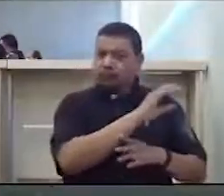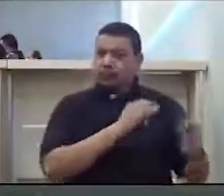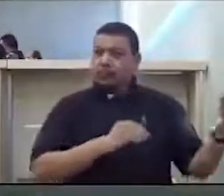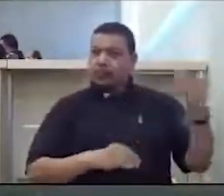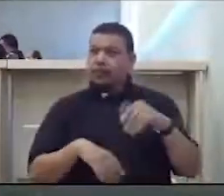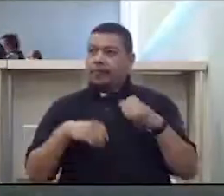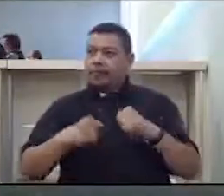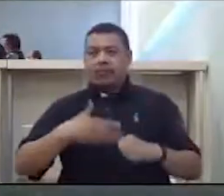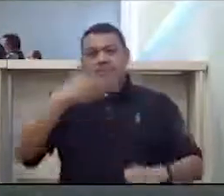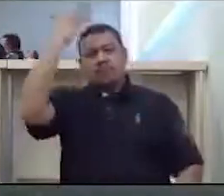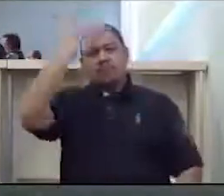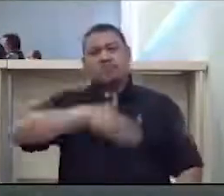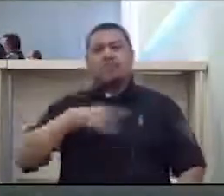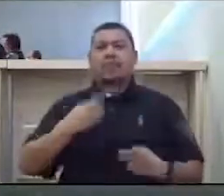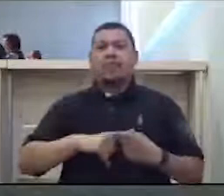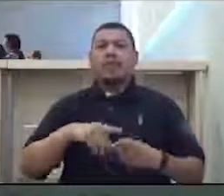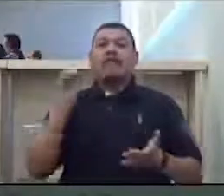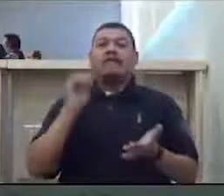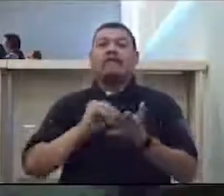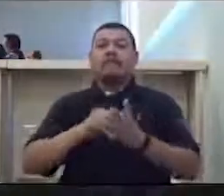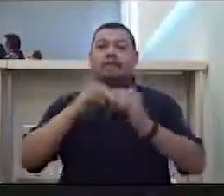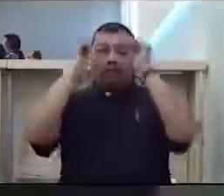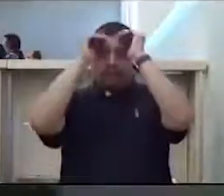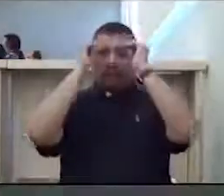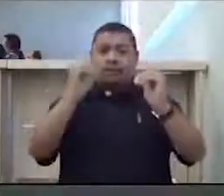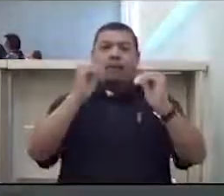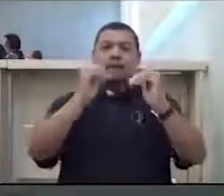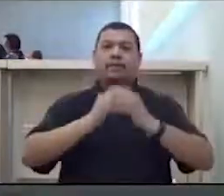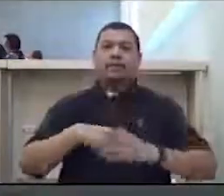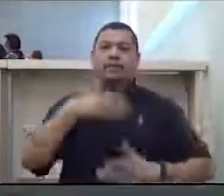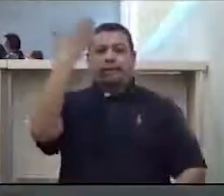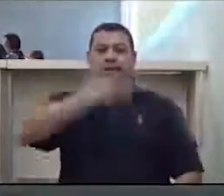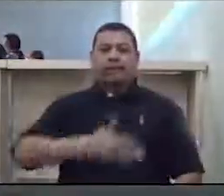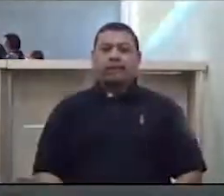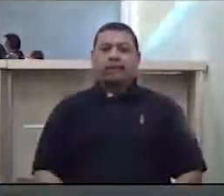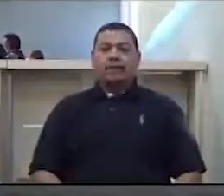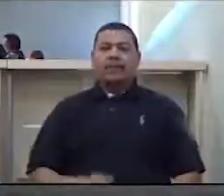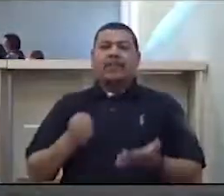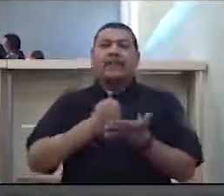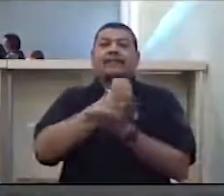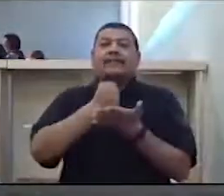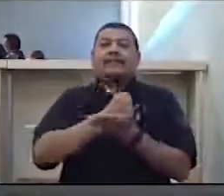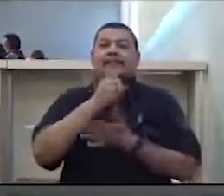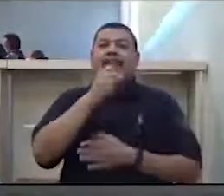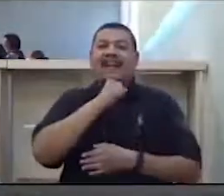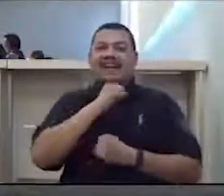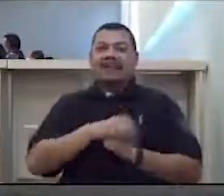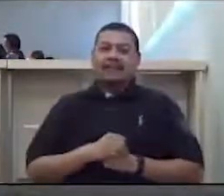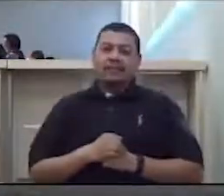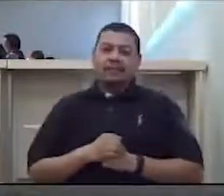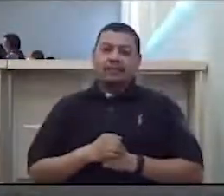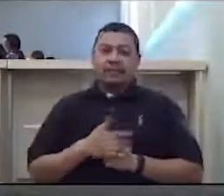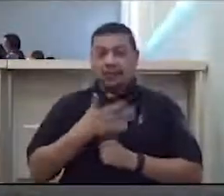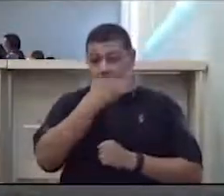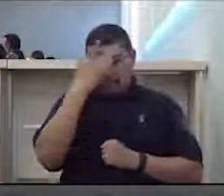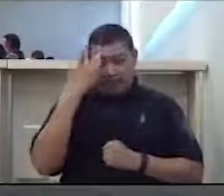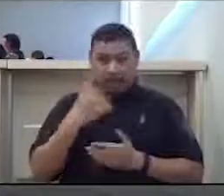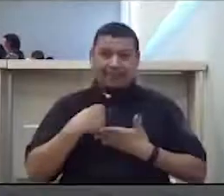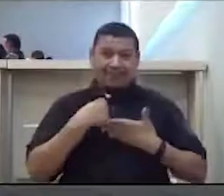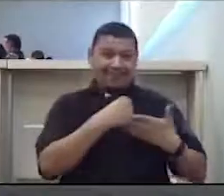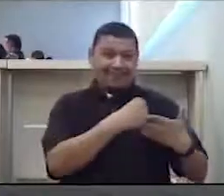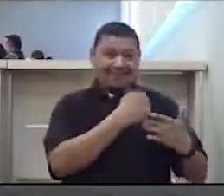isso ali, porque isso daqui, ó, é falta de respeito, verdade? Remédio vencido. Pessoas que não é apta